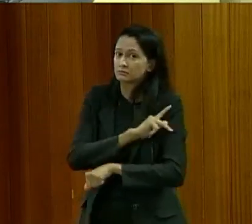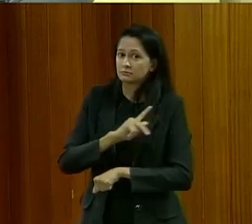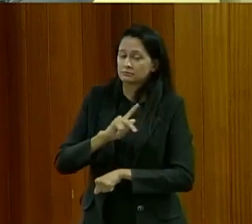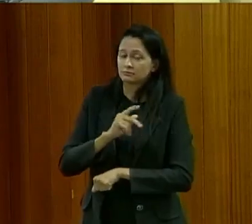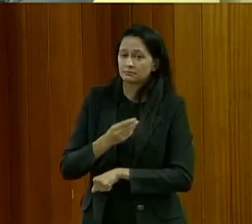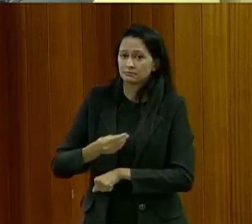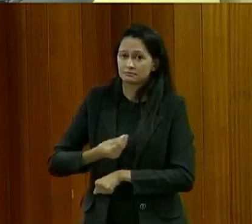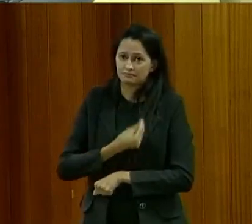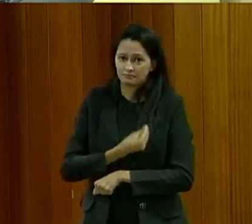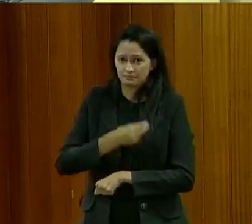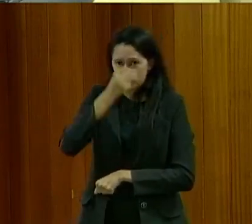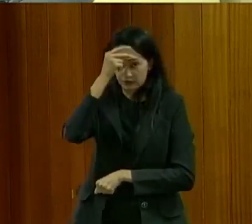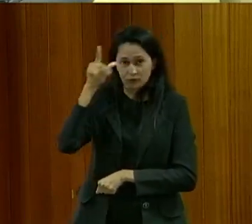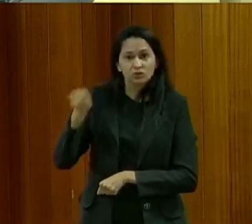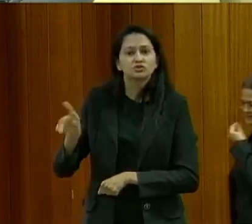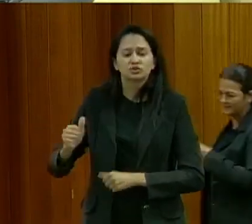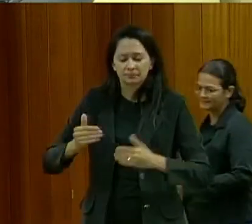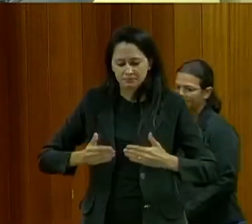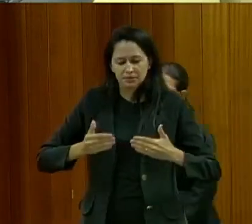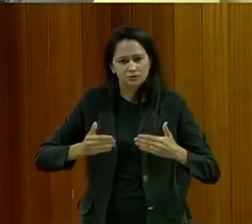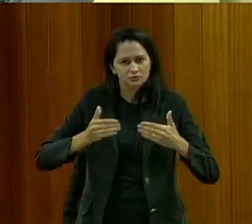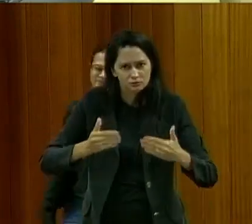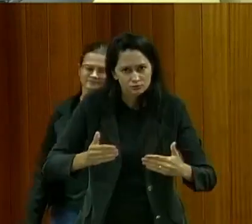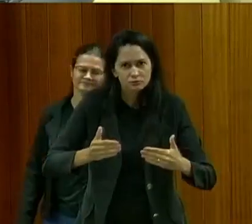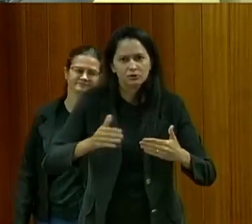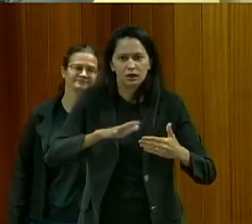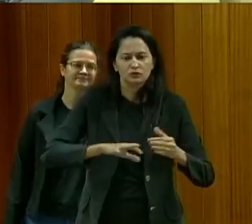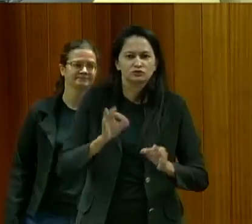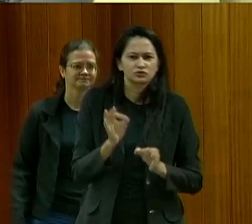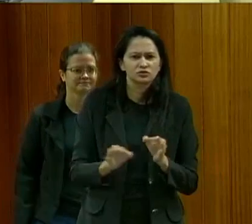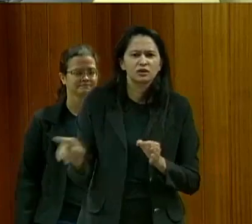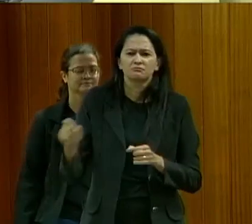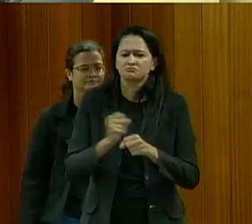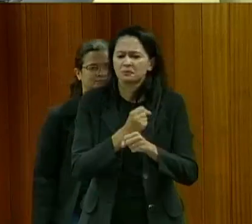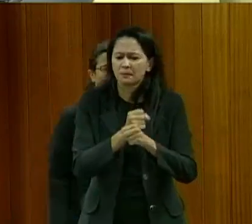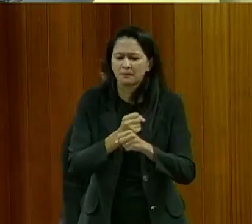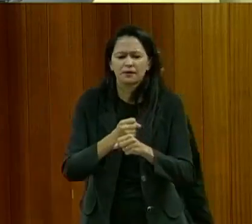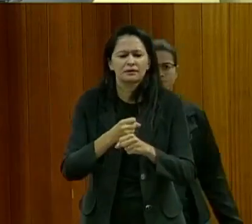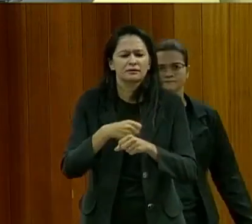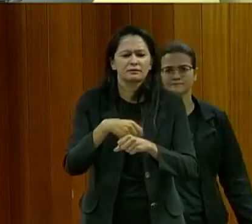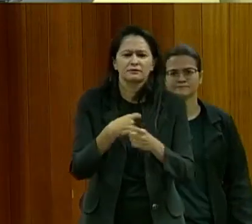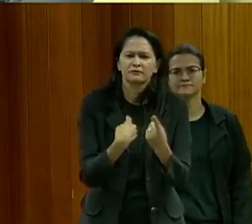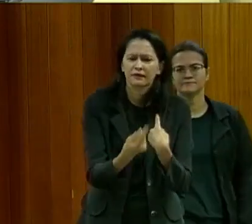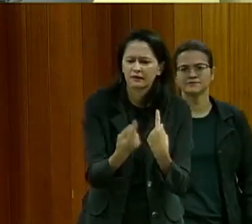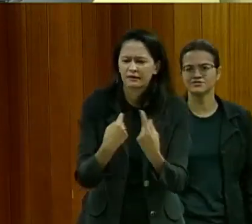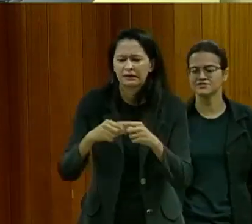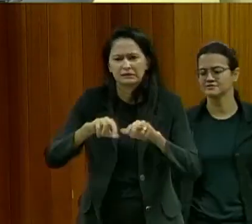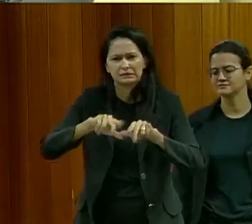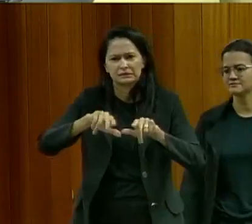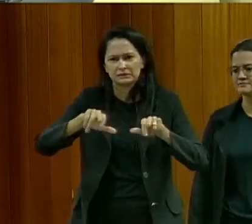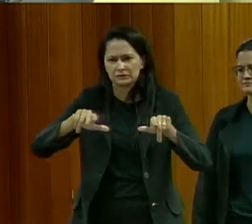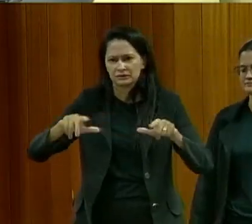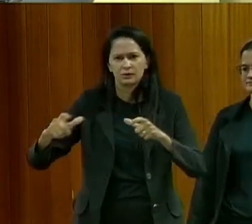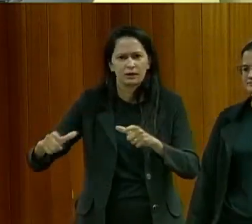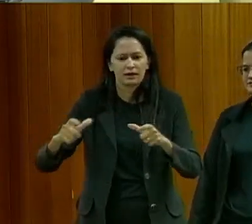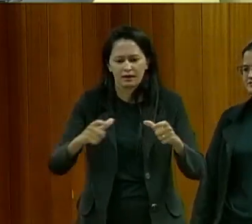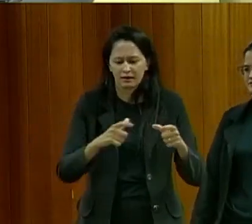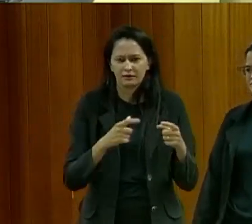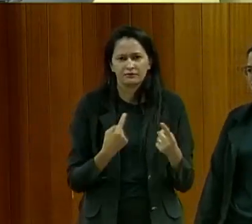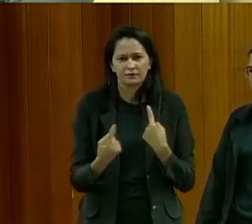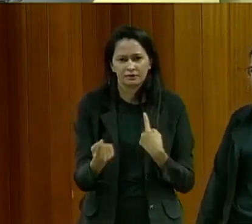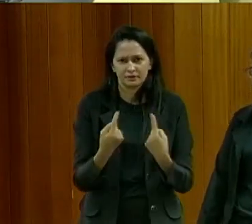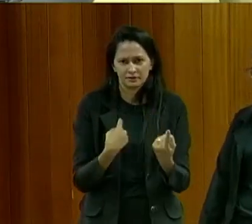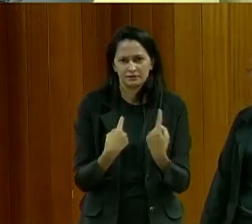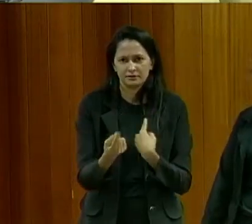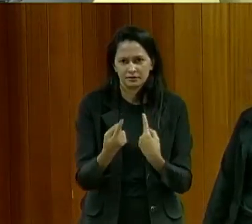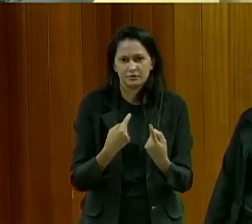abriu estrada para todas essas propriedades rurais que compram naquela avenida comercial do agronegócio,